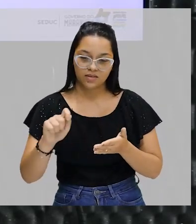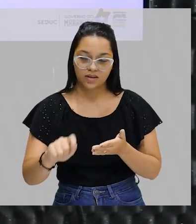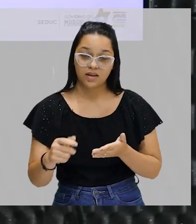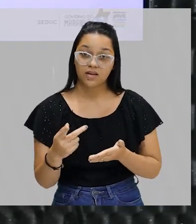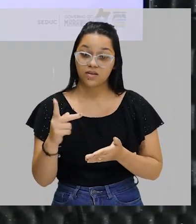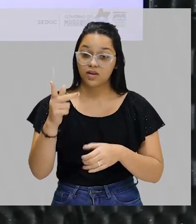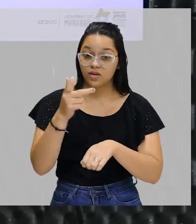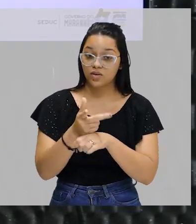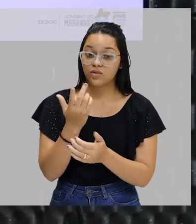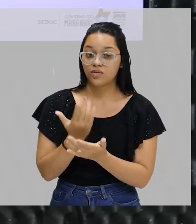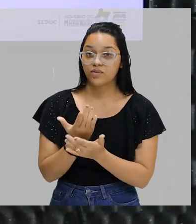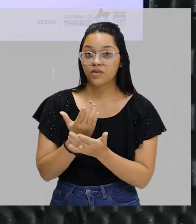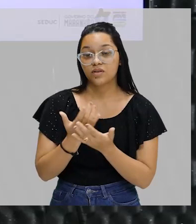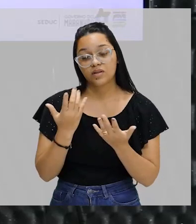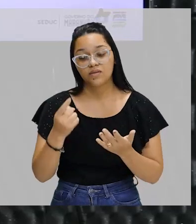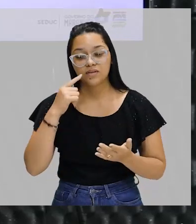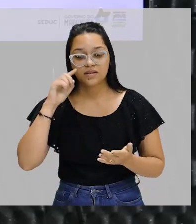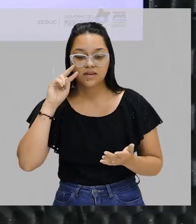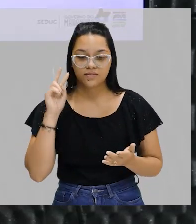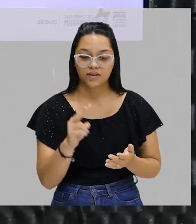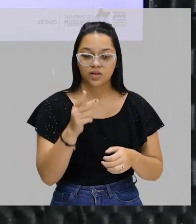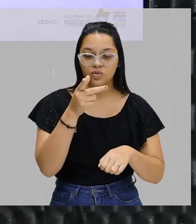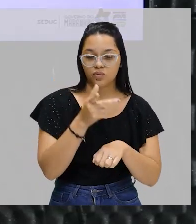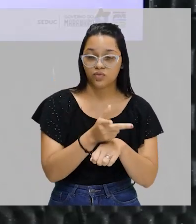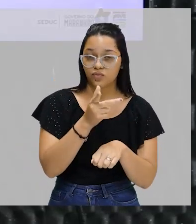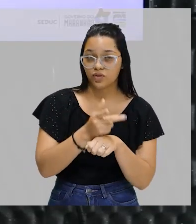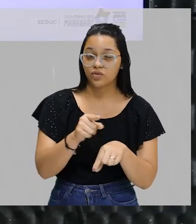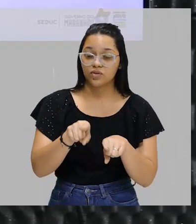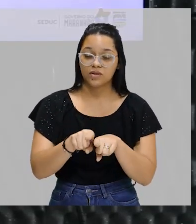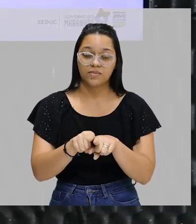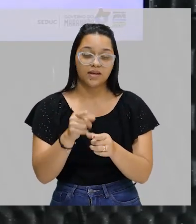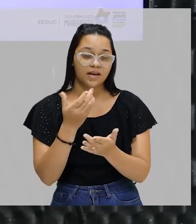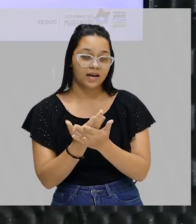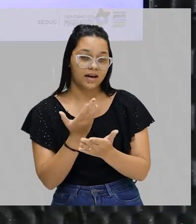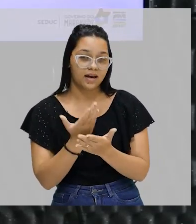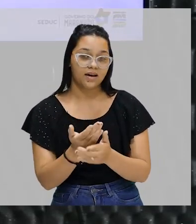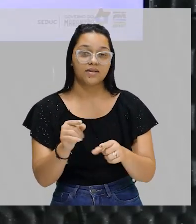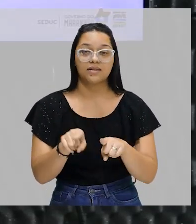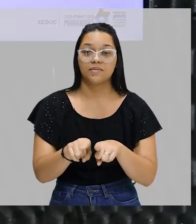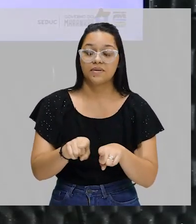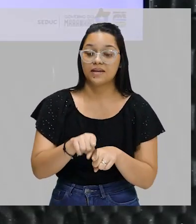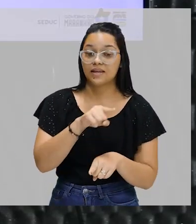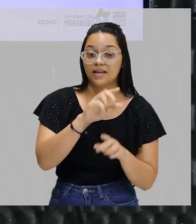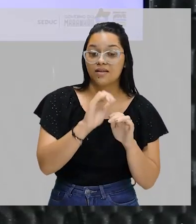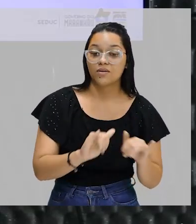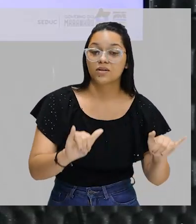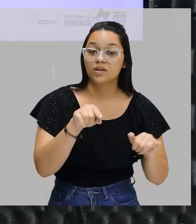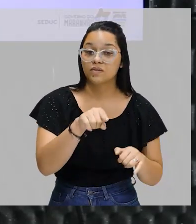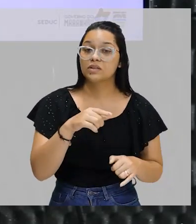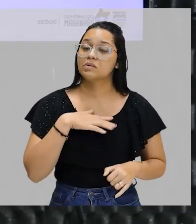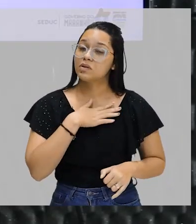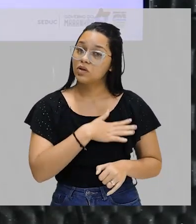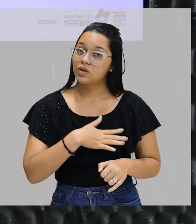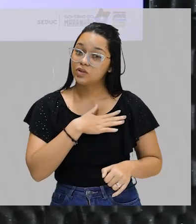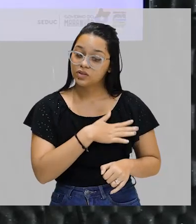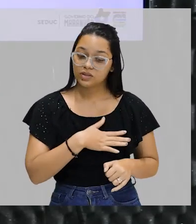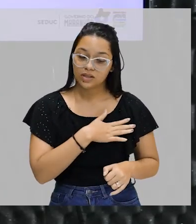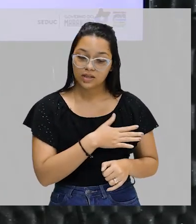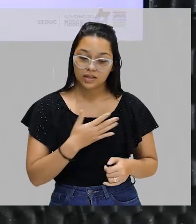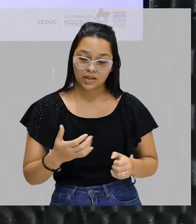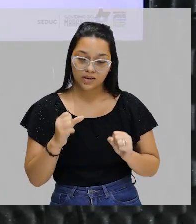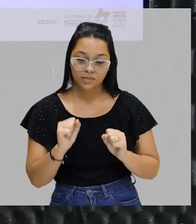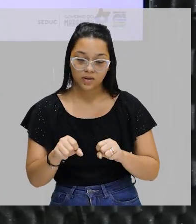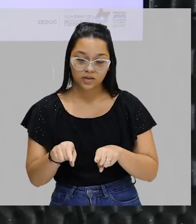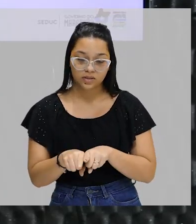longo do vídeo. Então, você está acompanhando o vídeo, certo? Acompanhando a aula. E aquela informação que você achar interessante, você